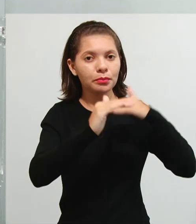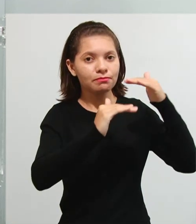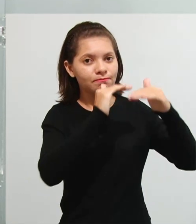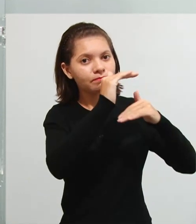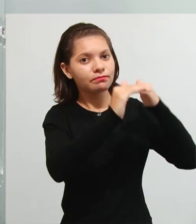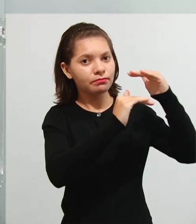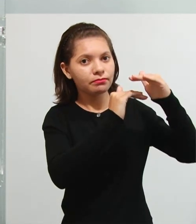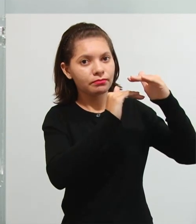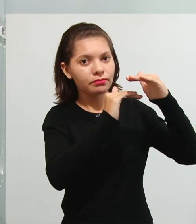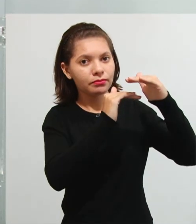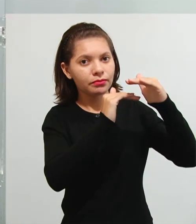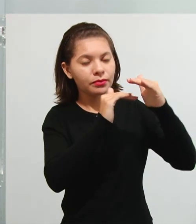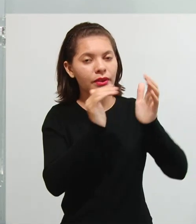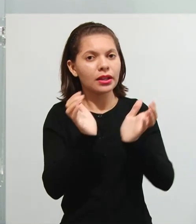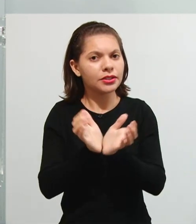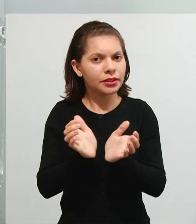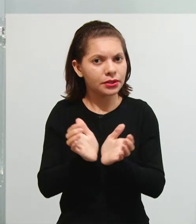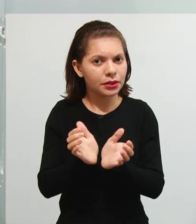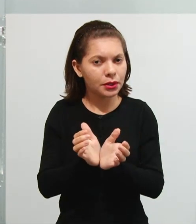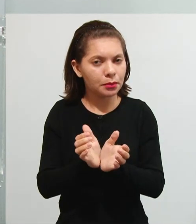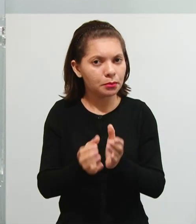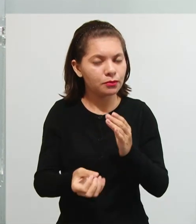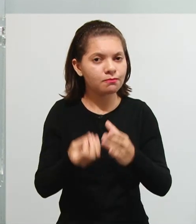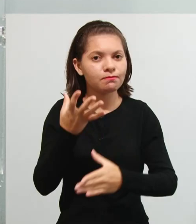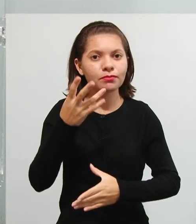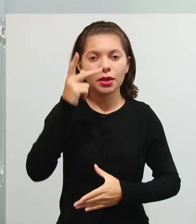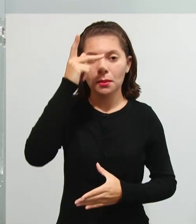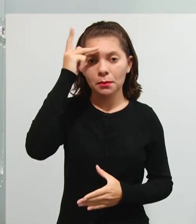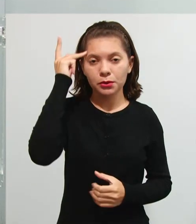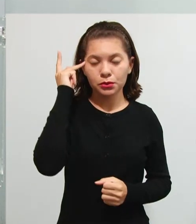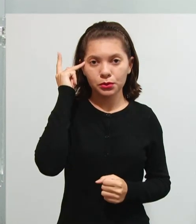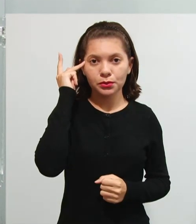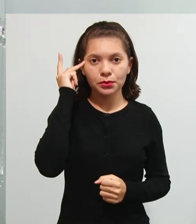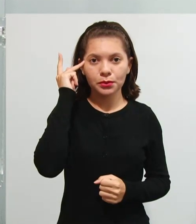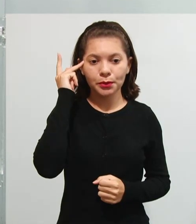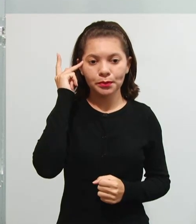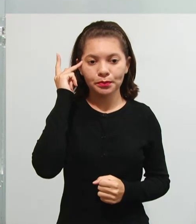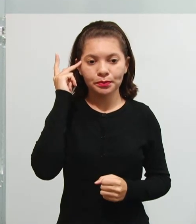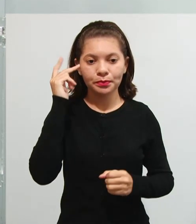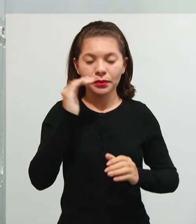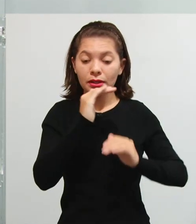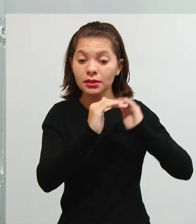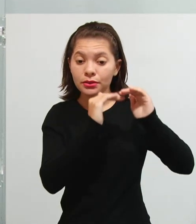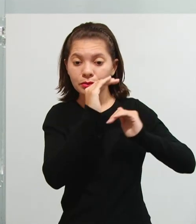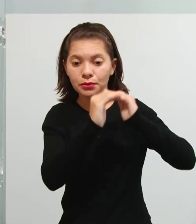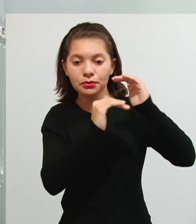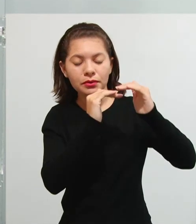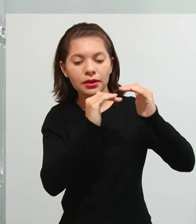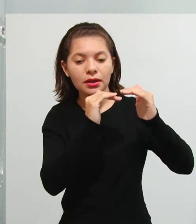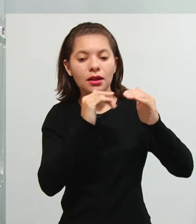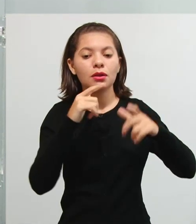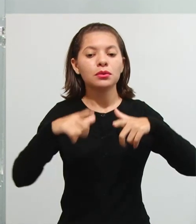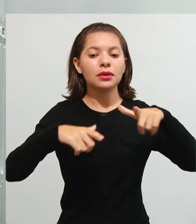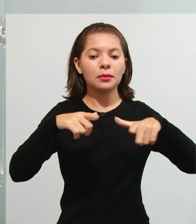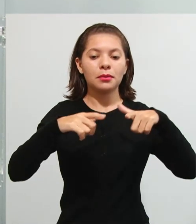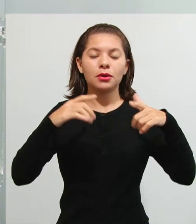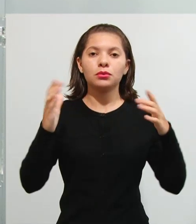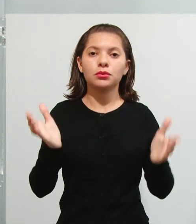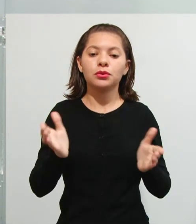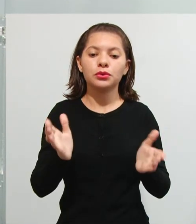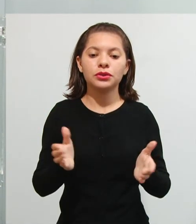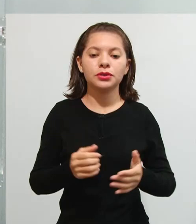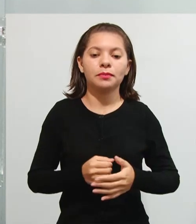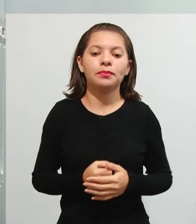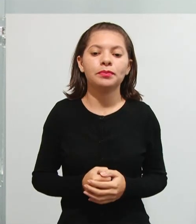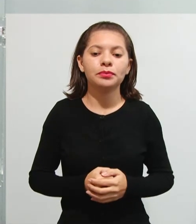né? Desenvolvimento de equipes, formação das pessoas, para que elas possam tanto desenvolver suas atividades atuais, né?